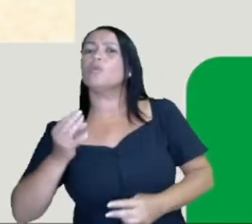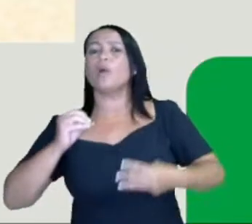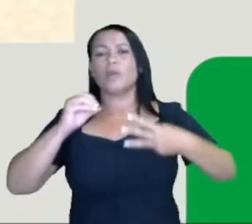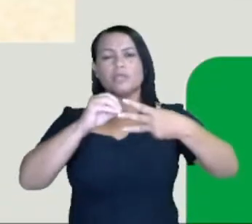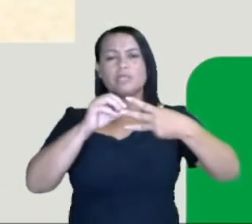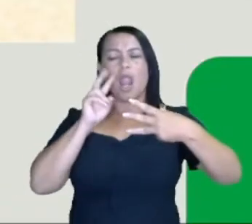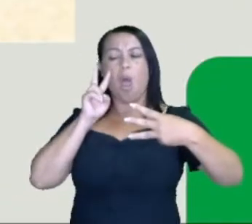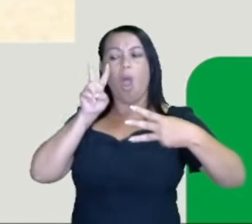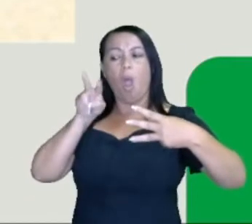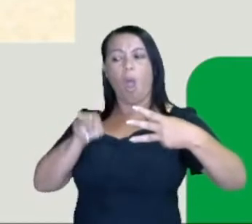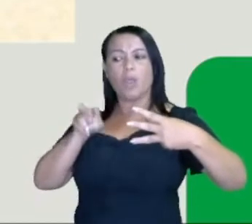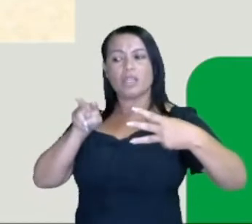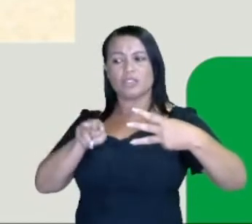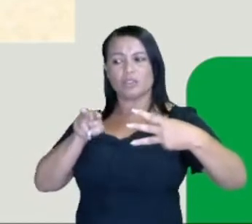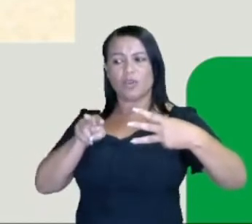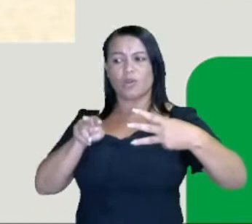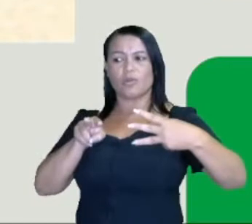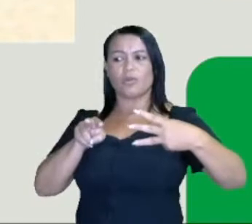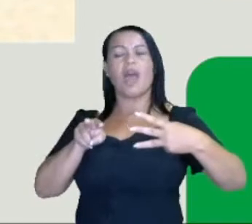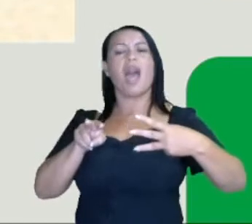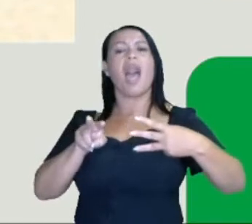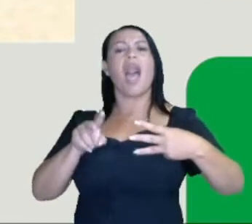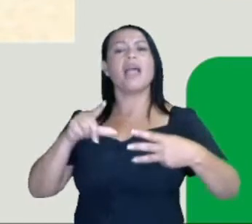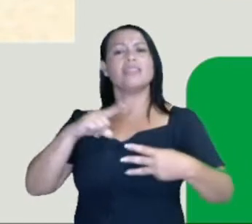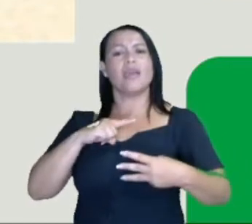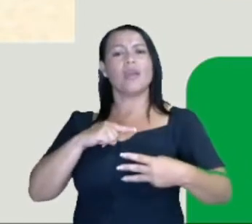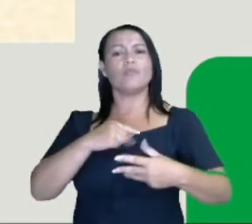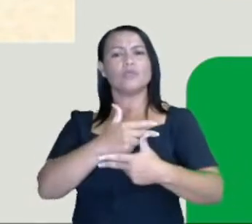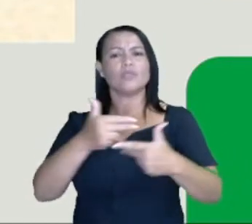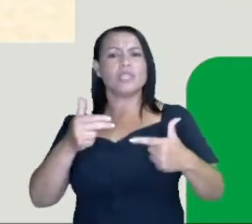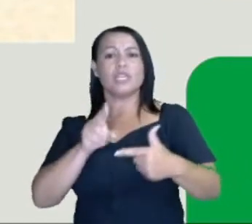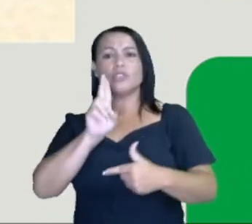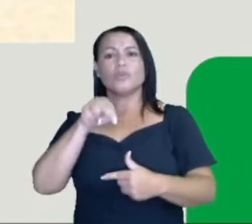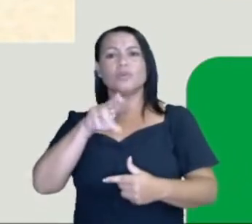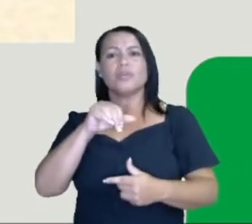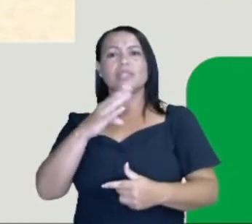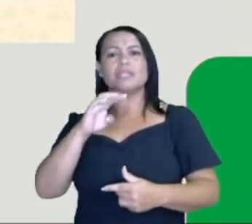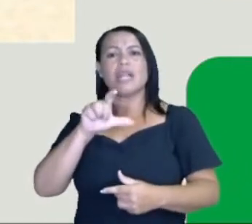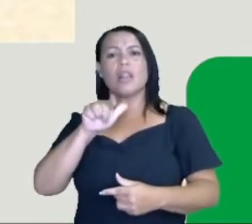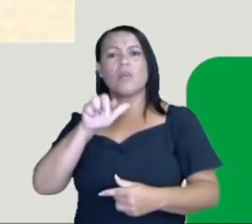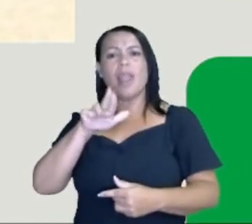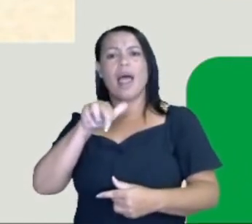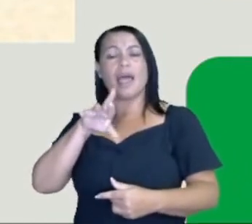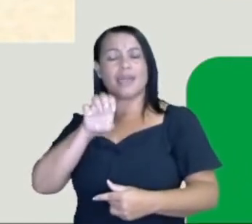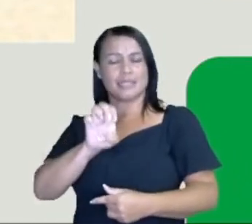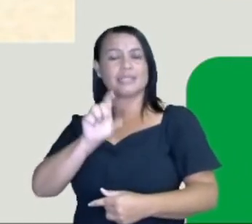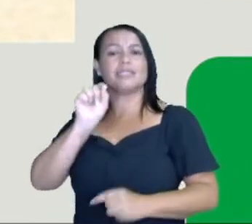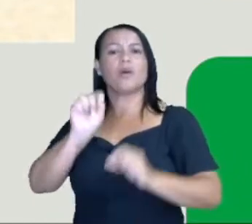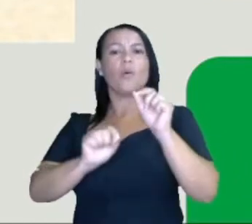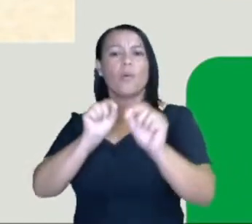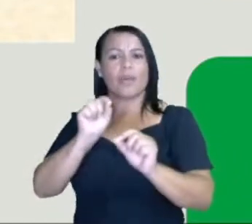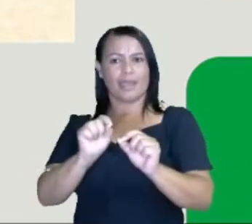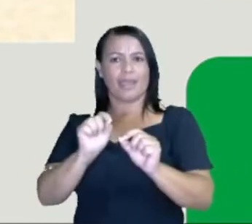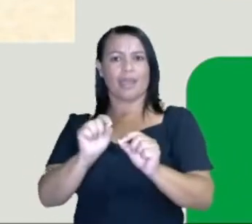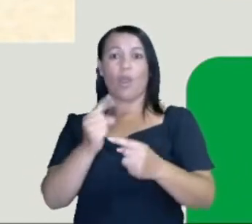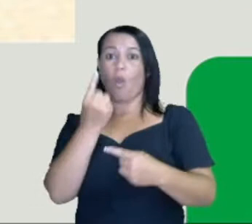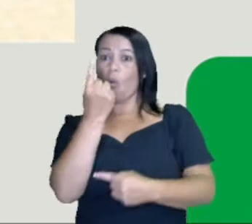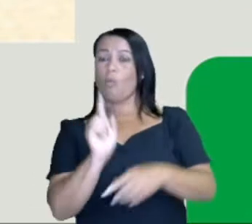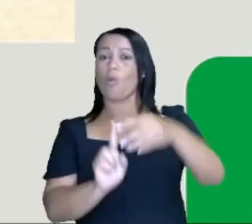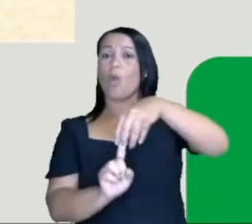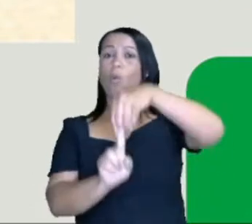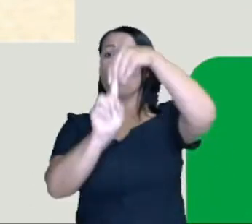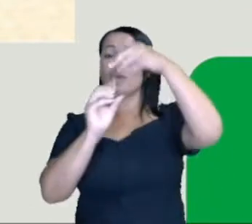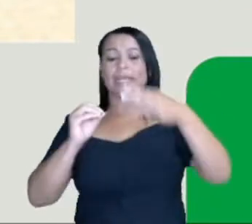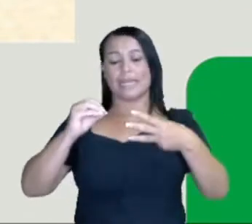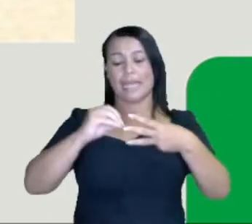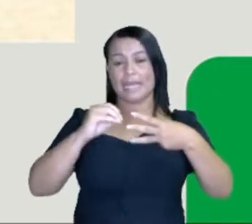Olha só, seres unicelulares são organismos formados por uma única célula.